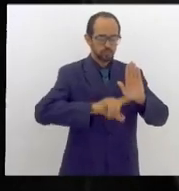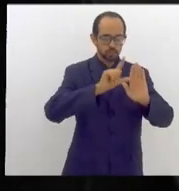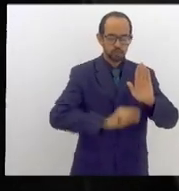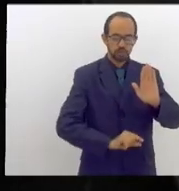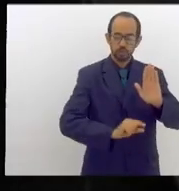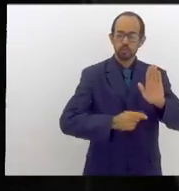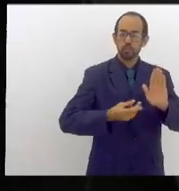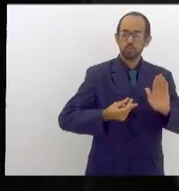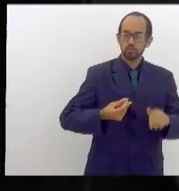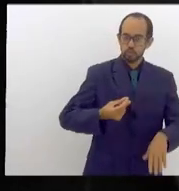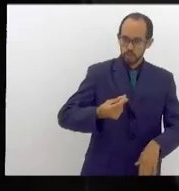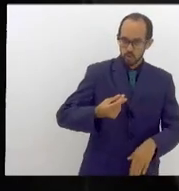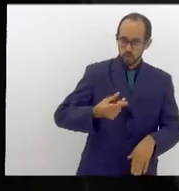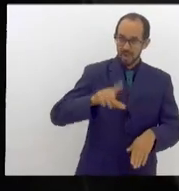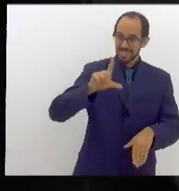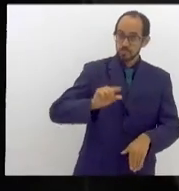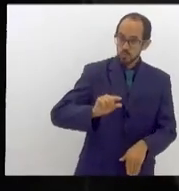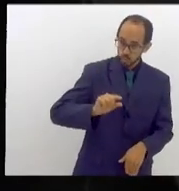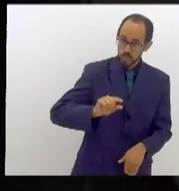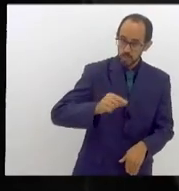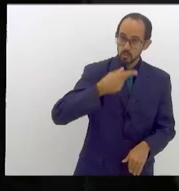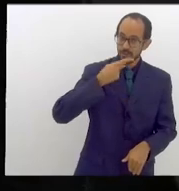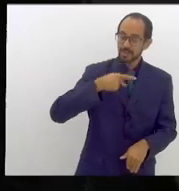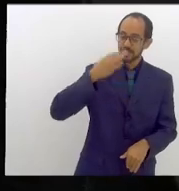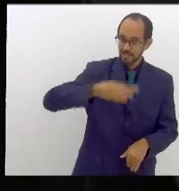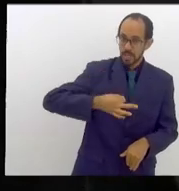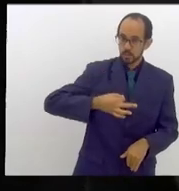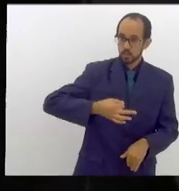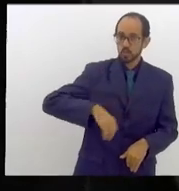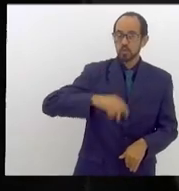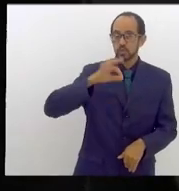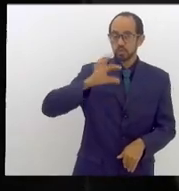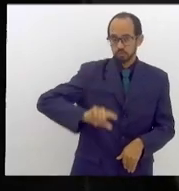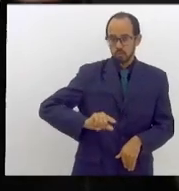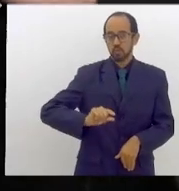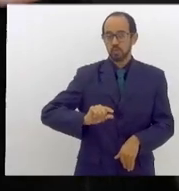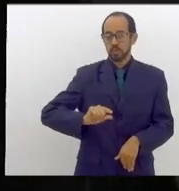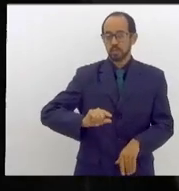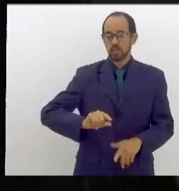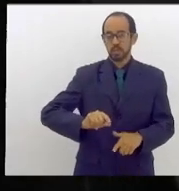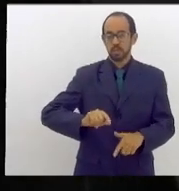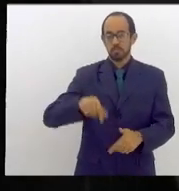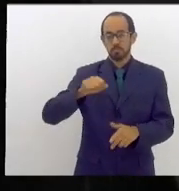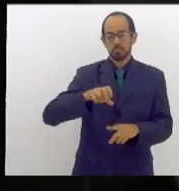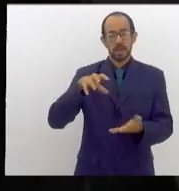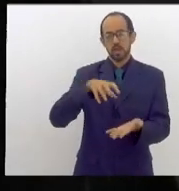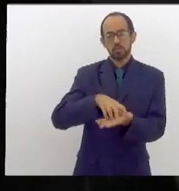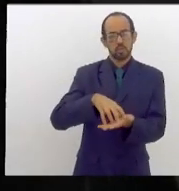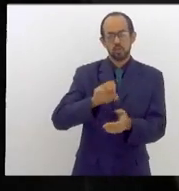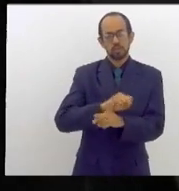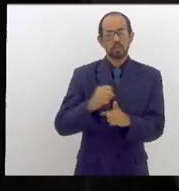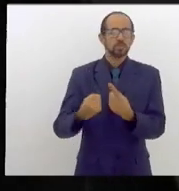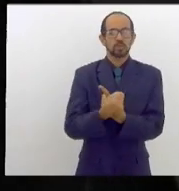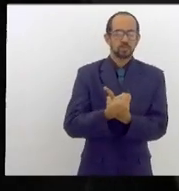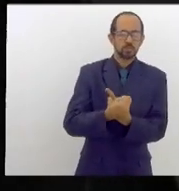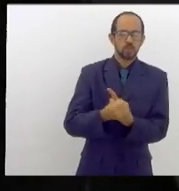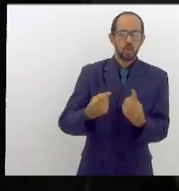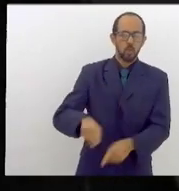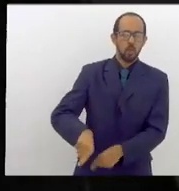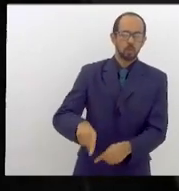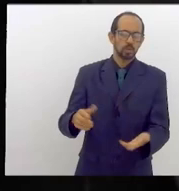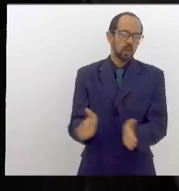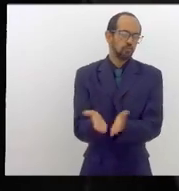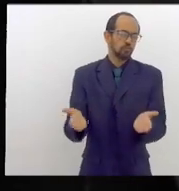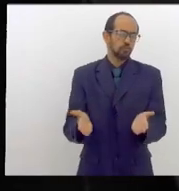programação orçamentária reduz a programação orçamentária de social para combate a fome para